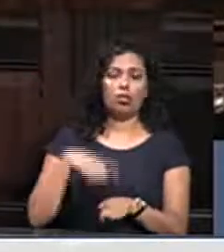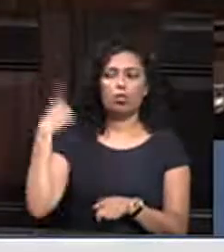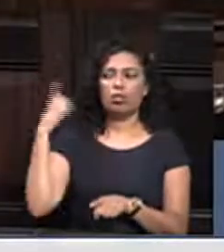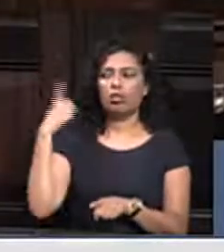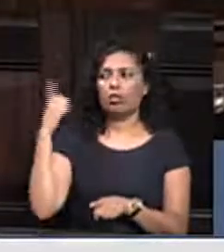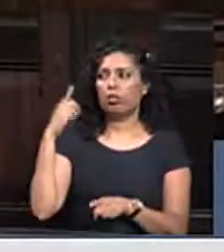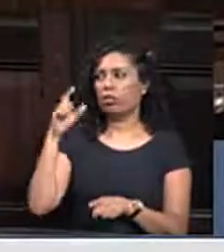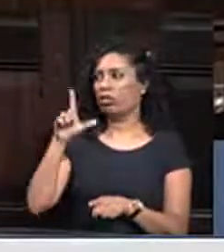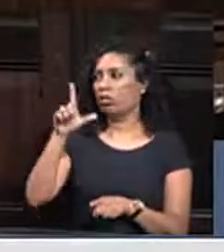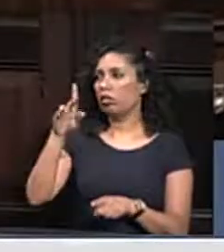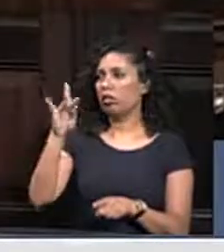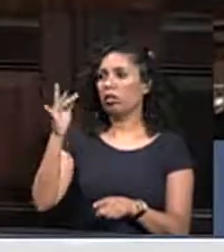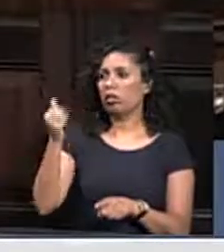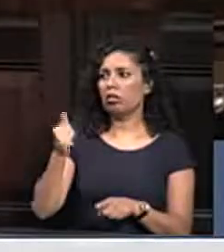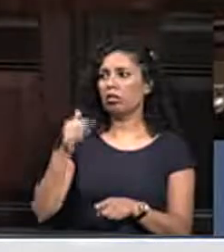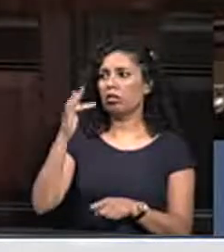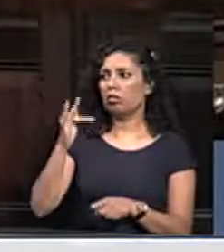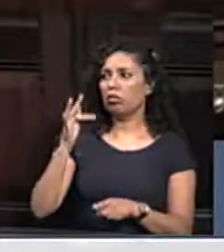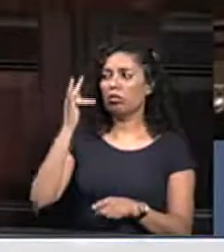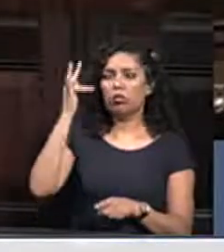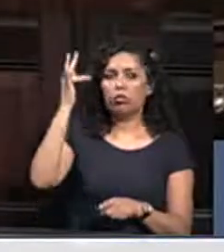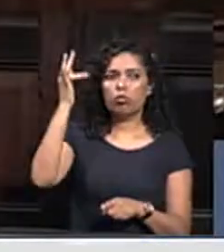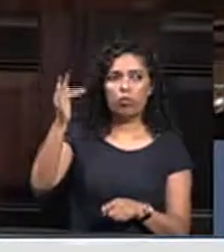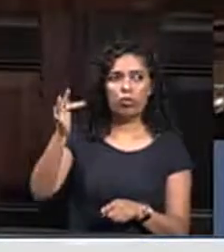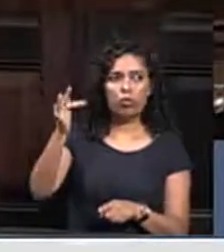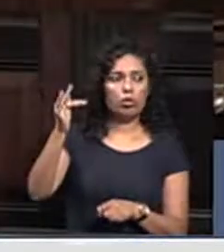Lucinha, sobre futuros